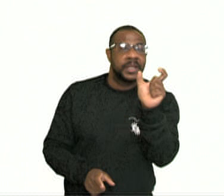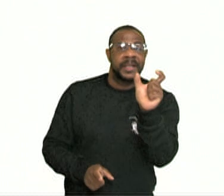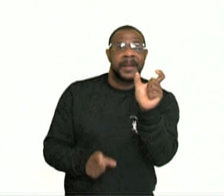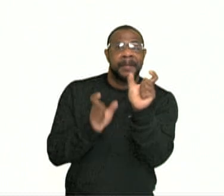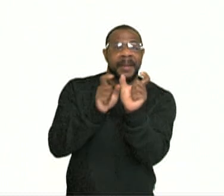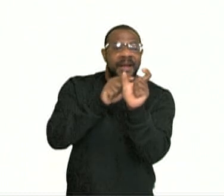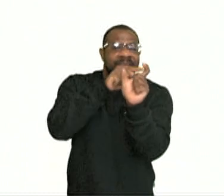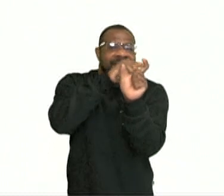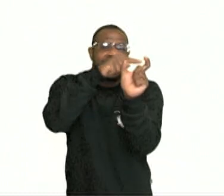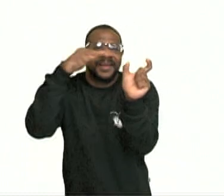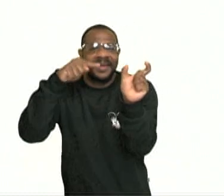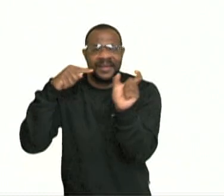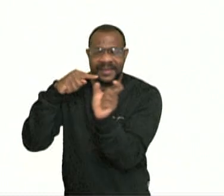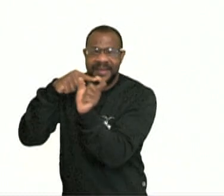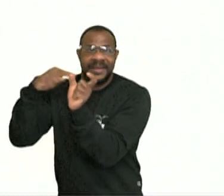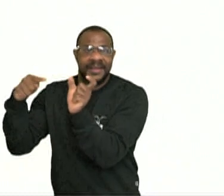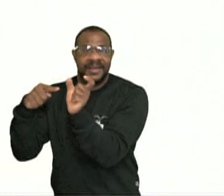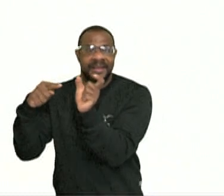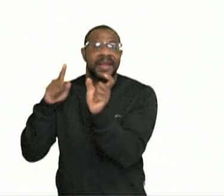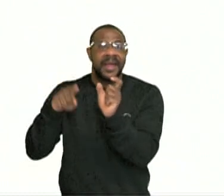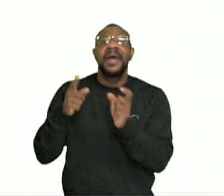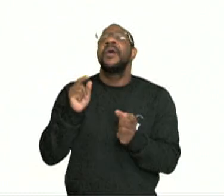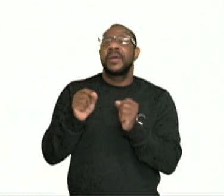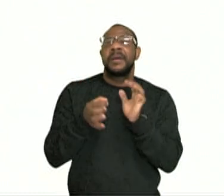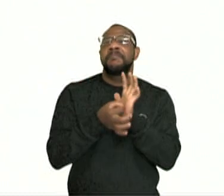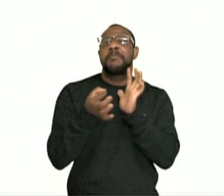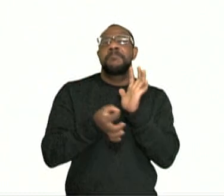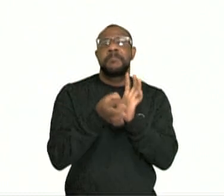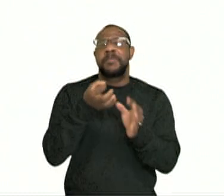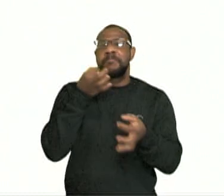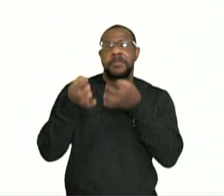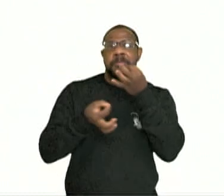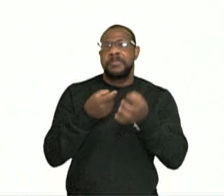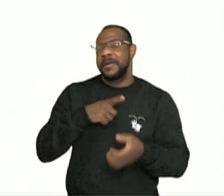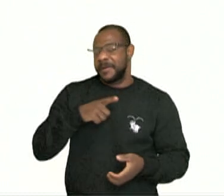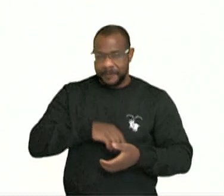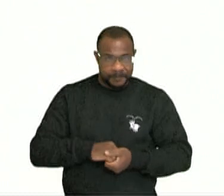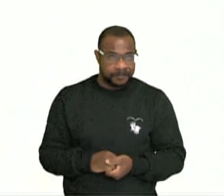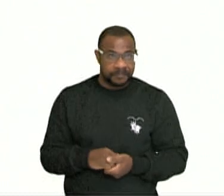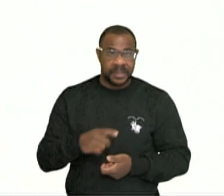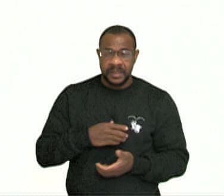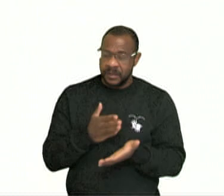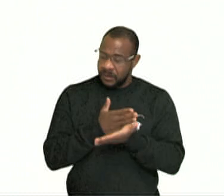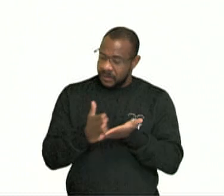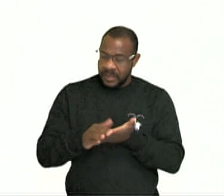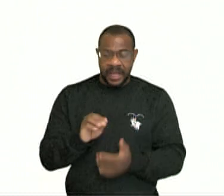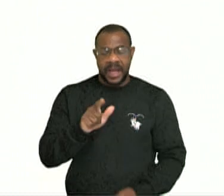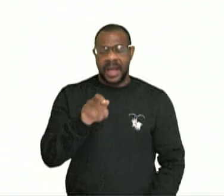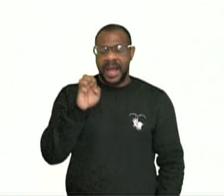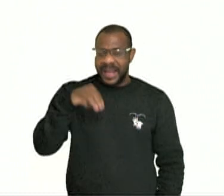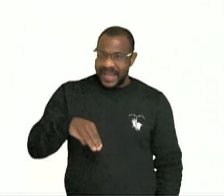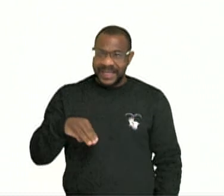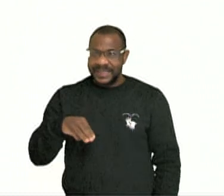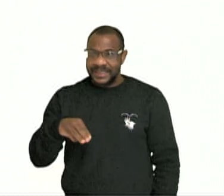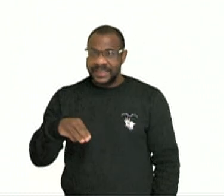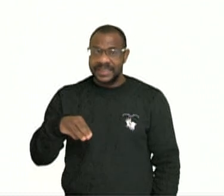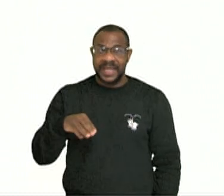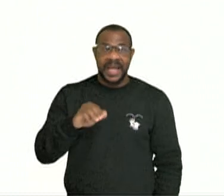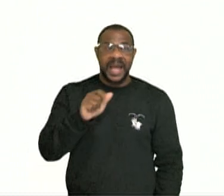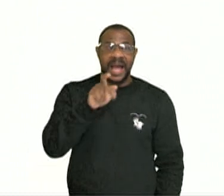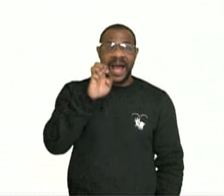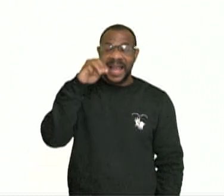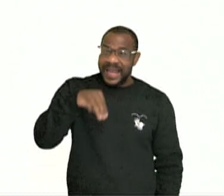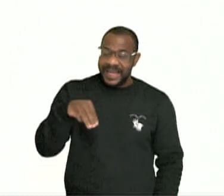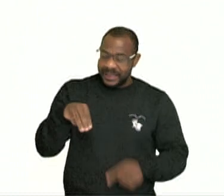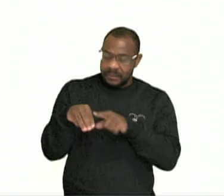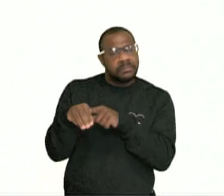eles direcionam o texto para a argumentação que eu quero. Quando eu inicio o texto dizendo além do mico-leão dourado, o que eu já estou